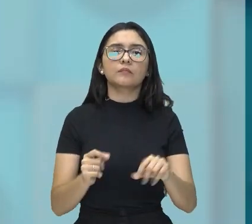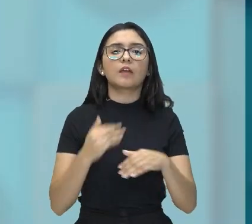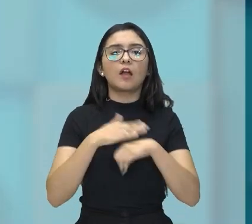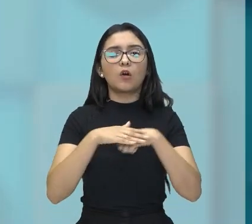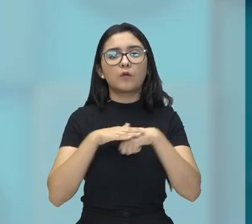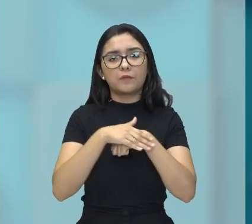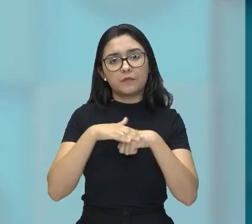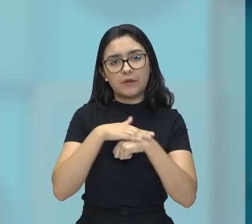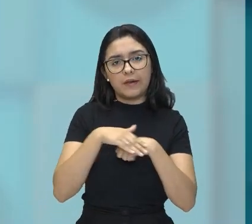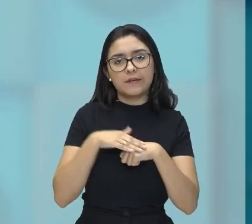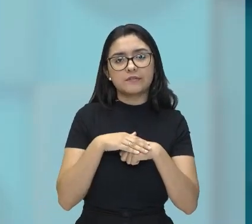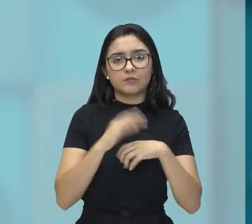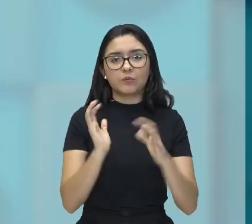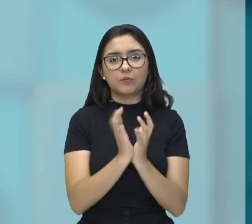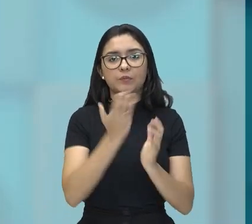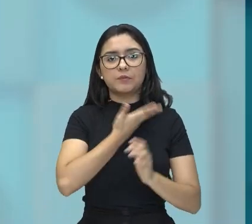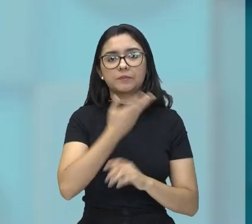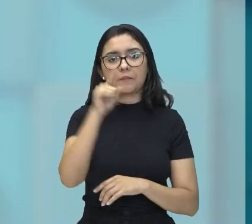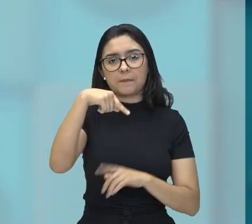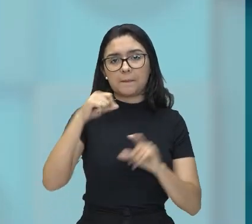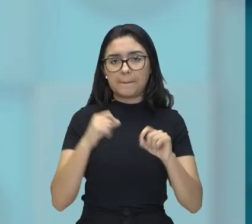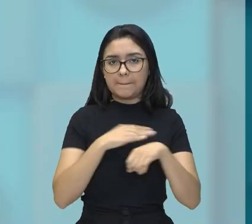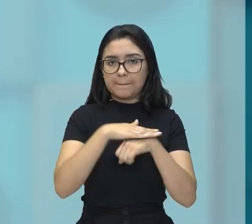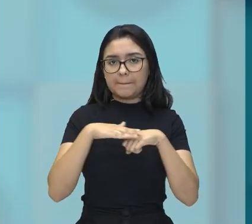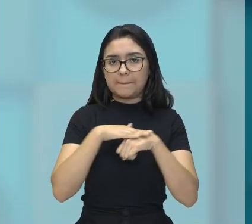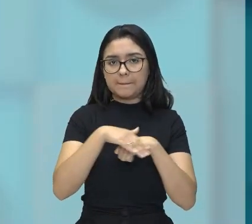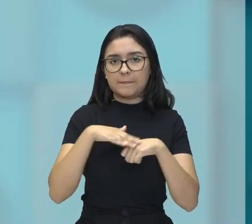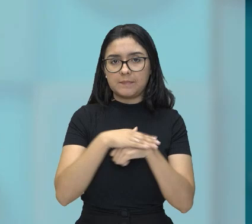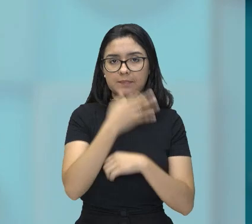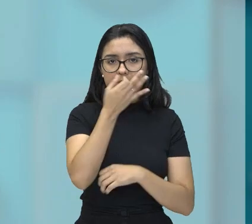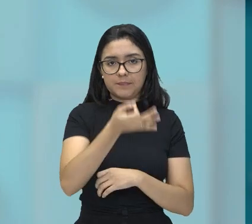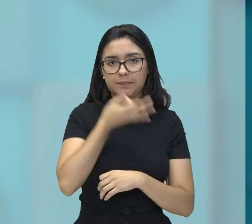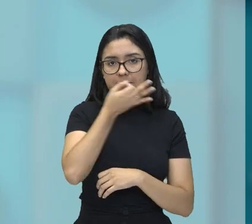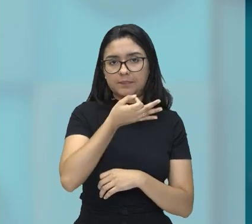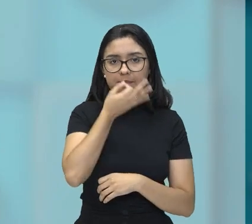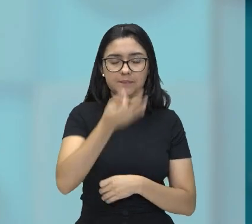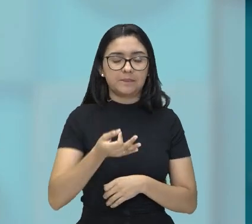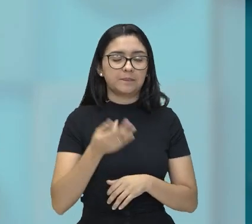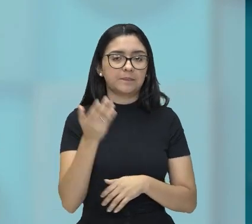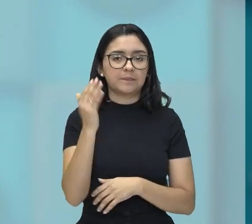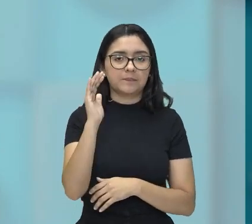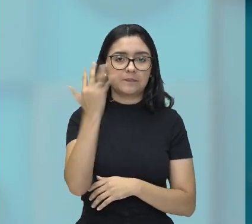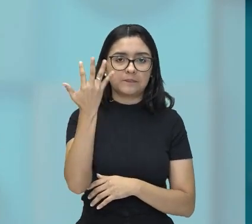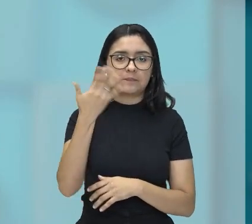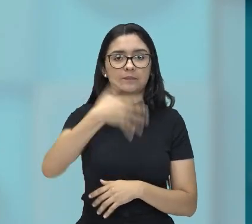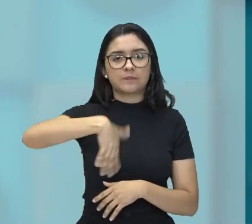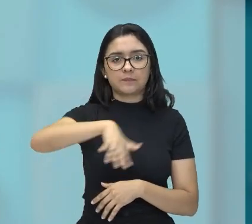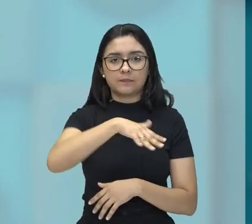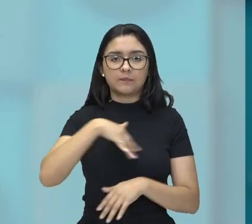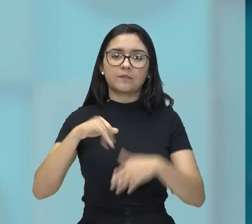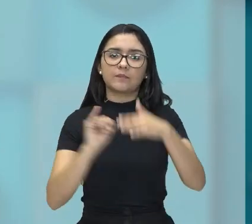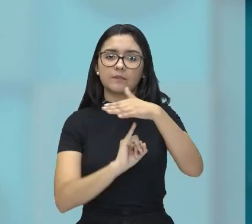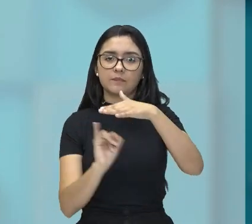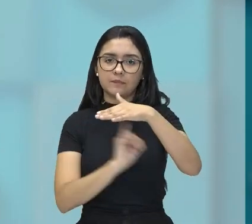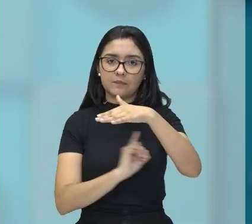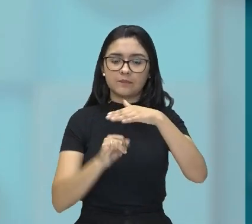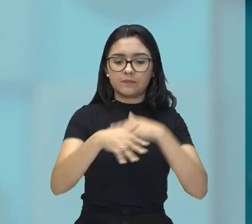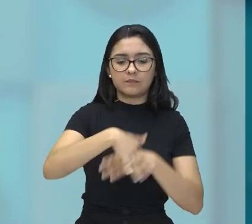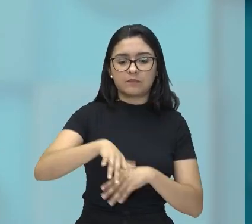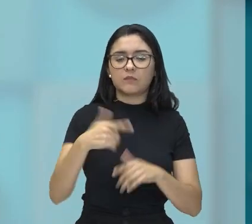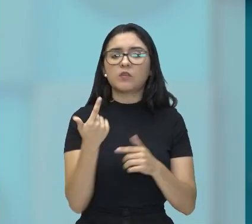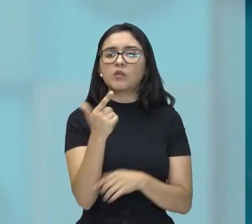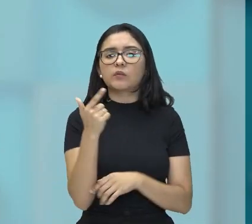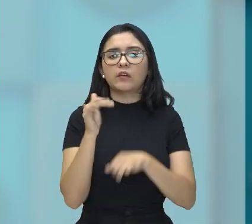foi desenvolvida é o que nós chamamos de uma conversa argumentativa, que ocorre em espaço informal, não tem